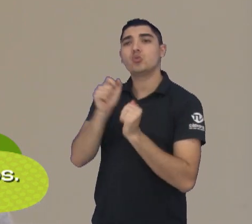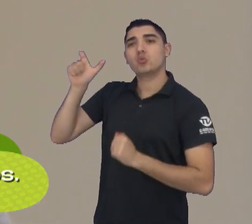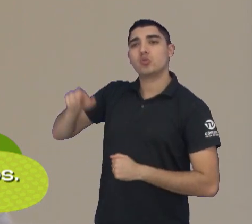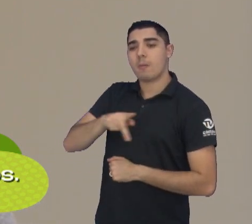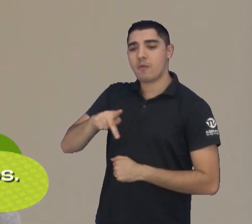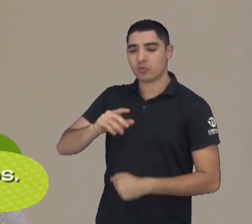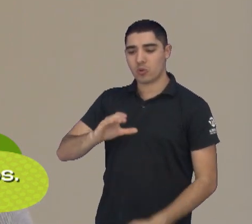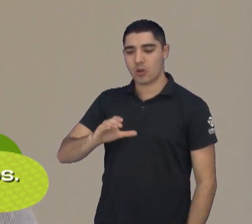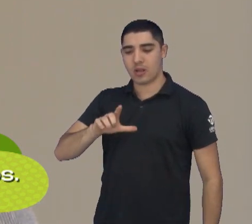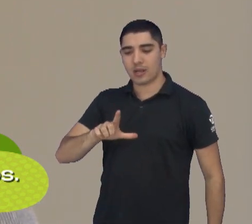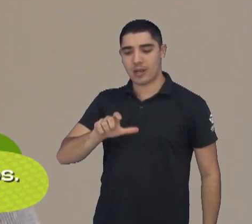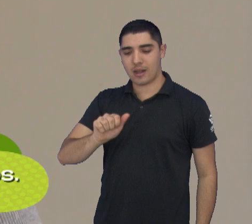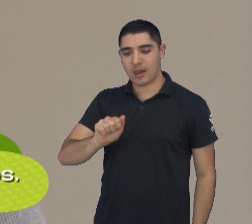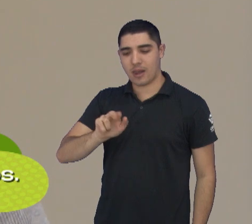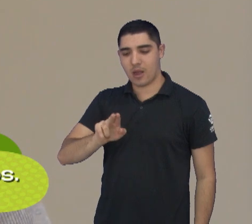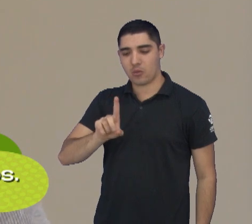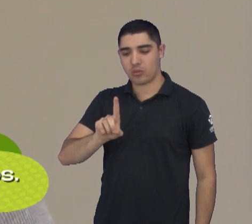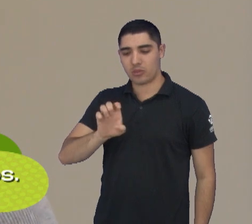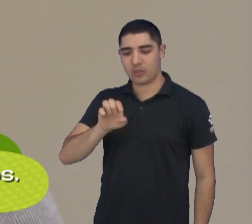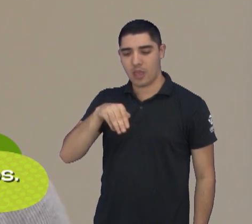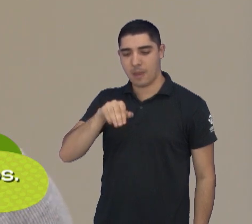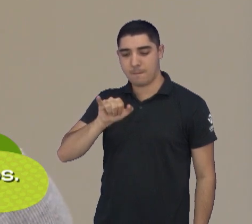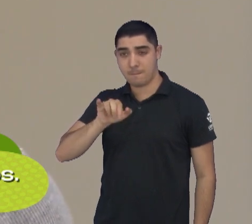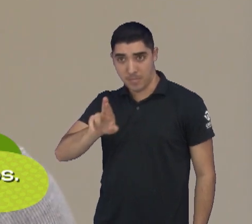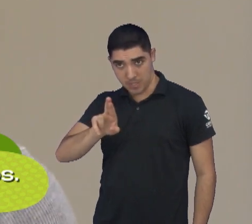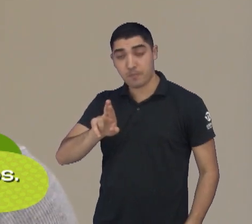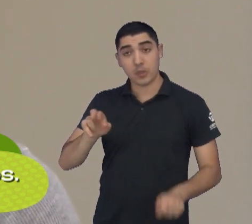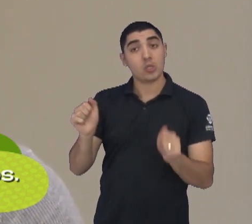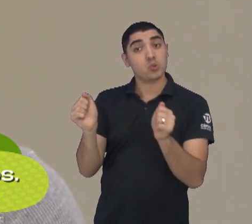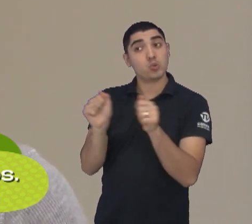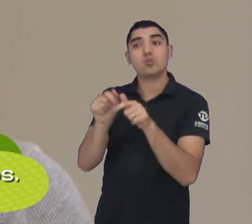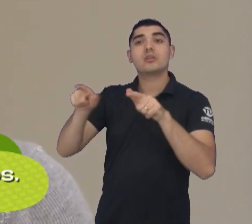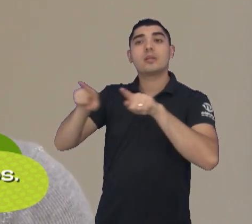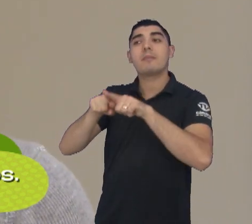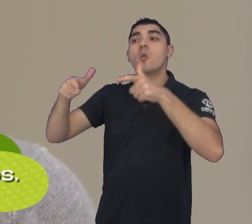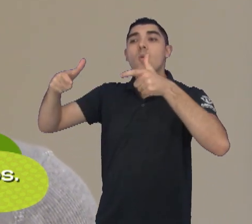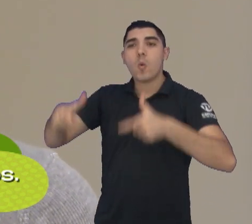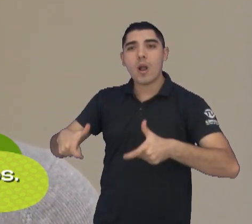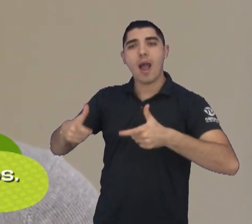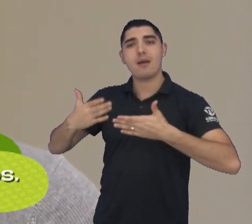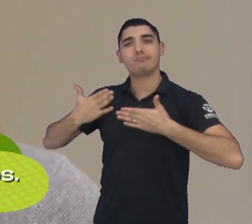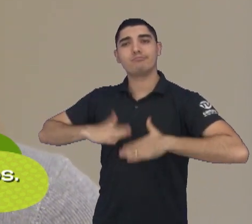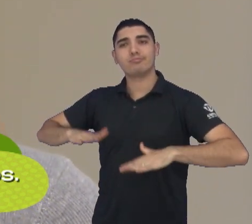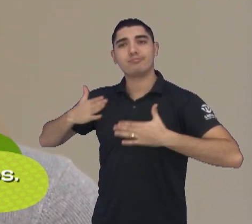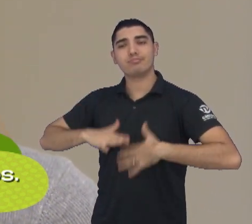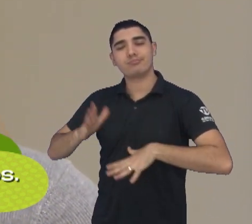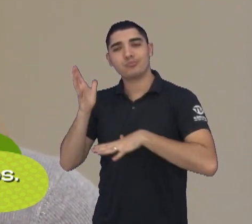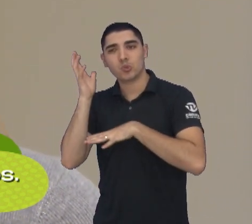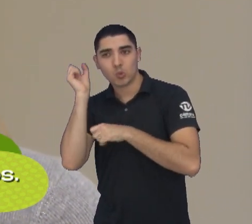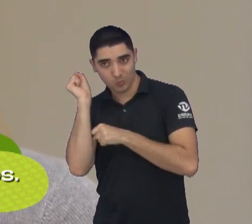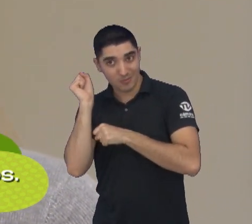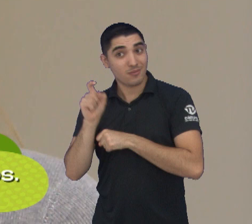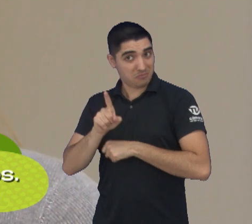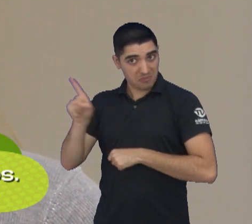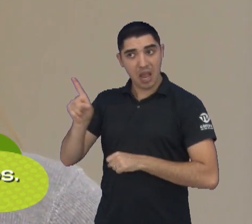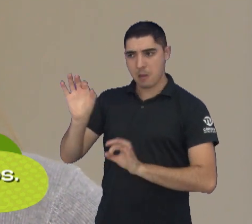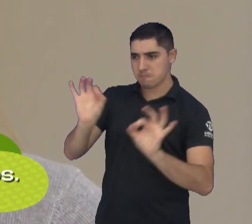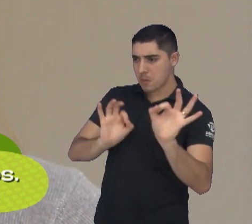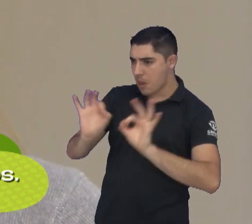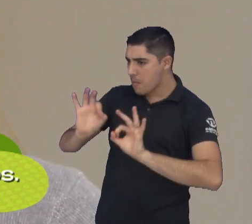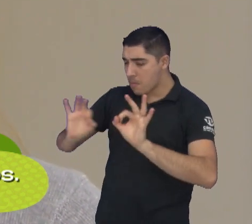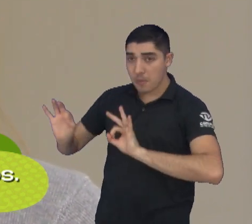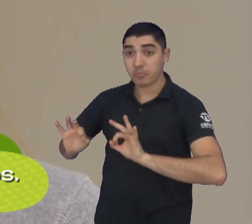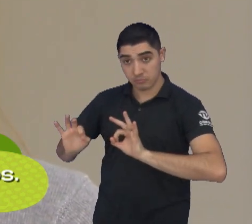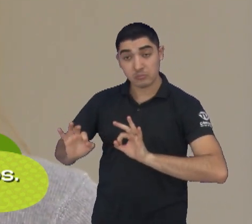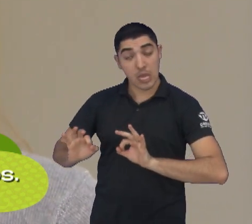Claudemir Cabral, junto ao alojamento. Então, nós temos ali um número muito